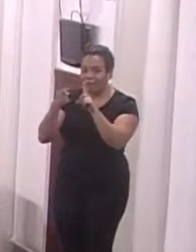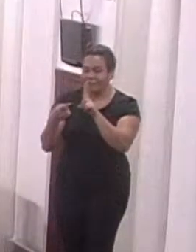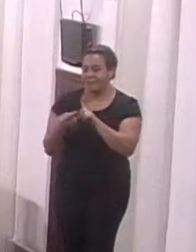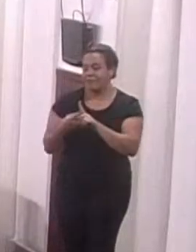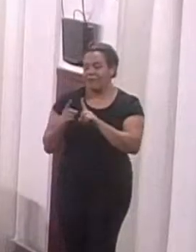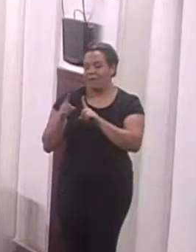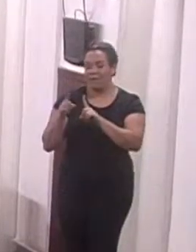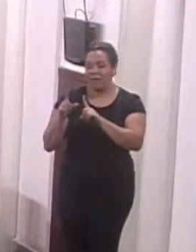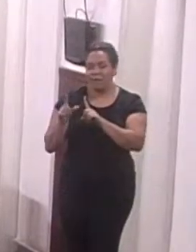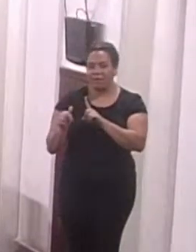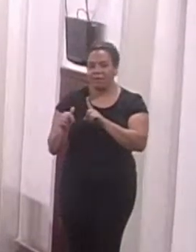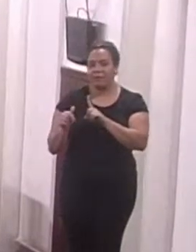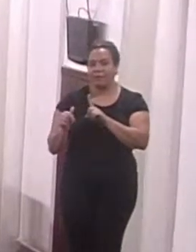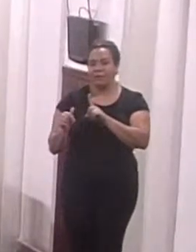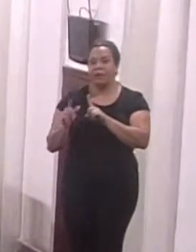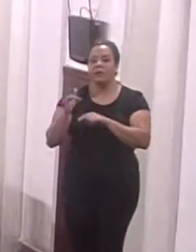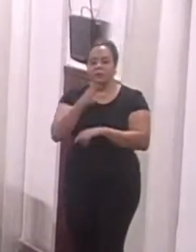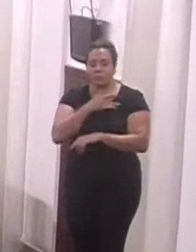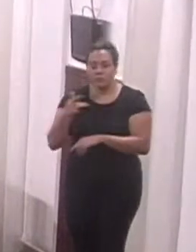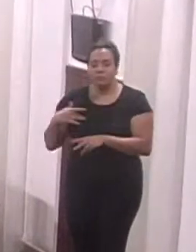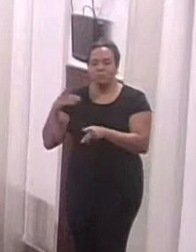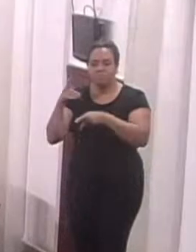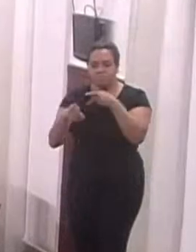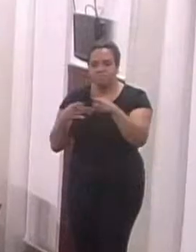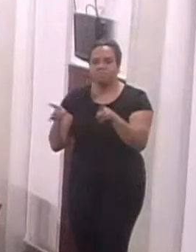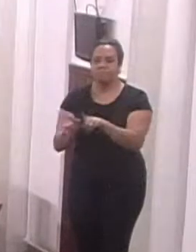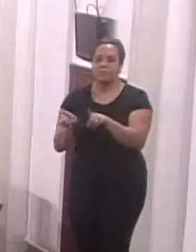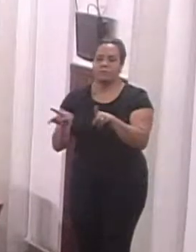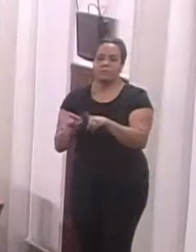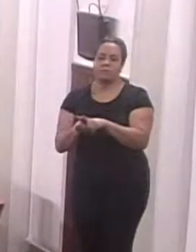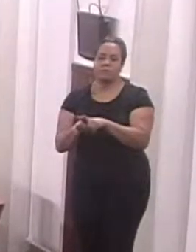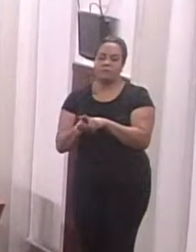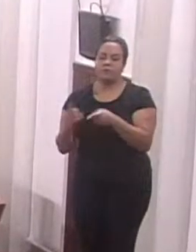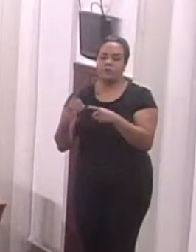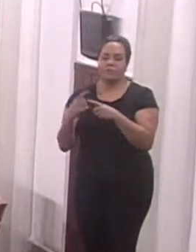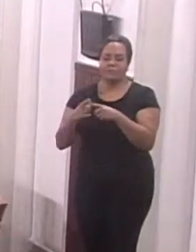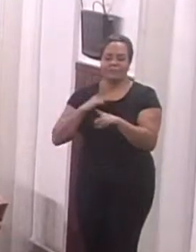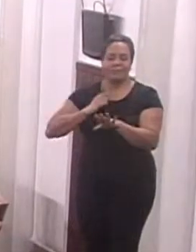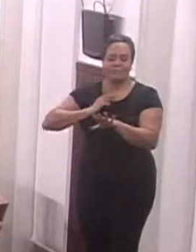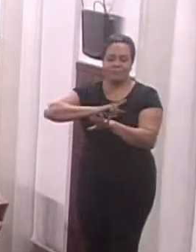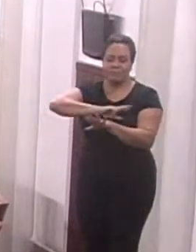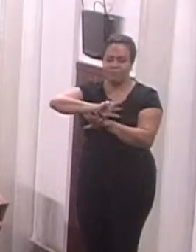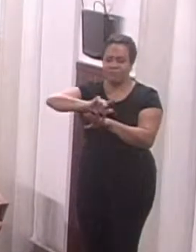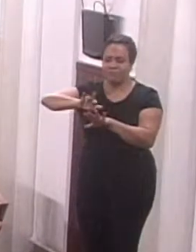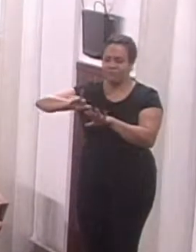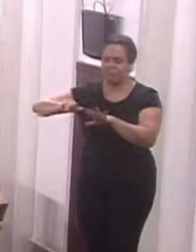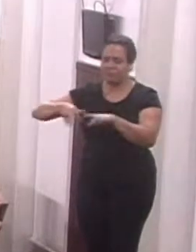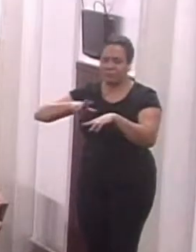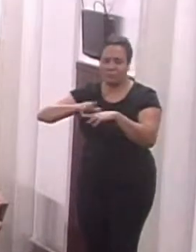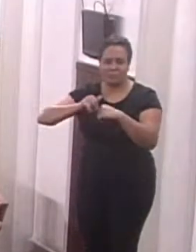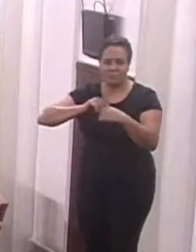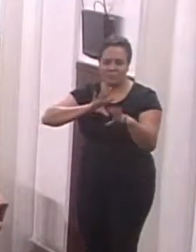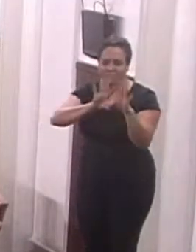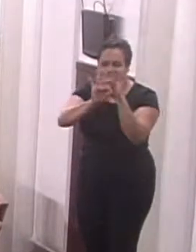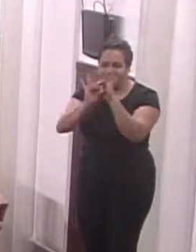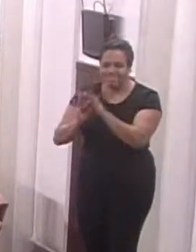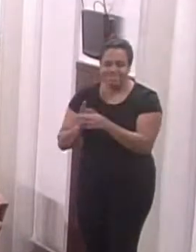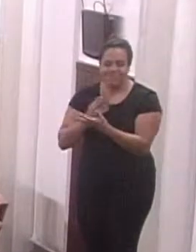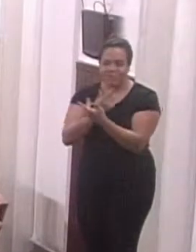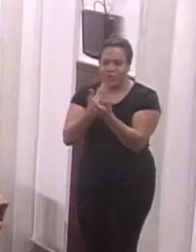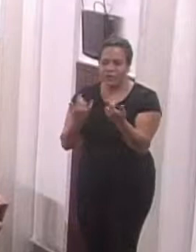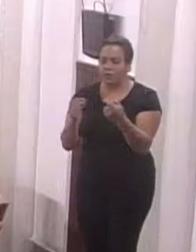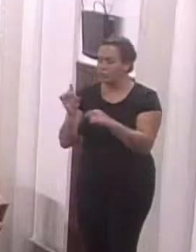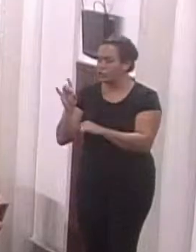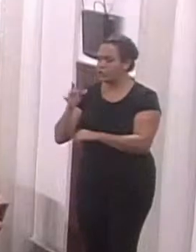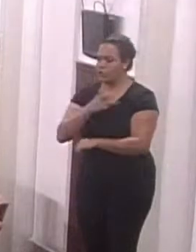ser visto como uma questão de saúde pública, porque ele envolve uma série de fatores relacionados não só à saúde dessa mãe